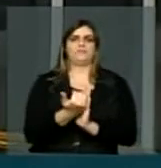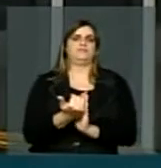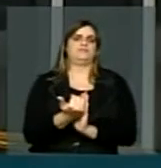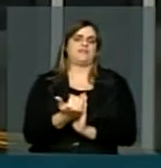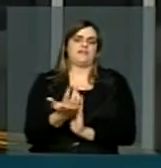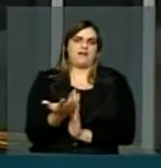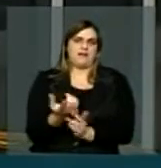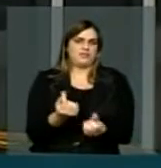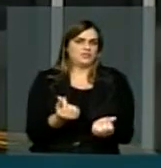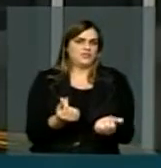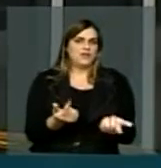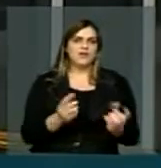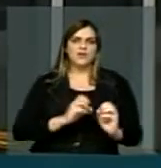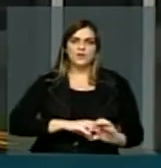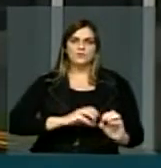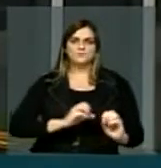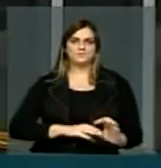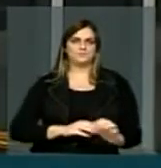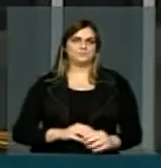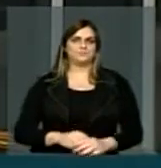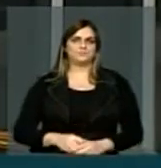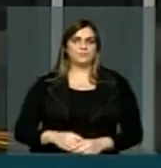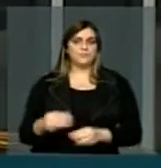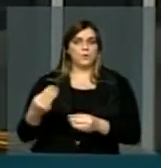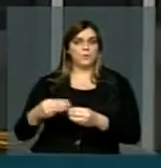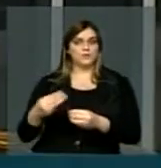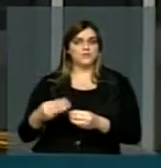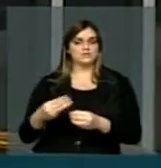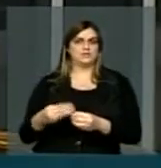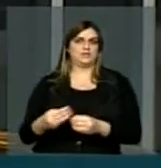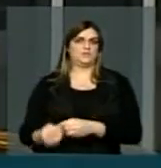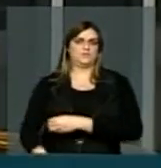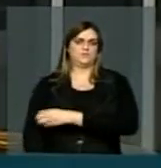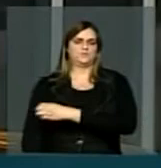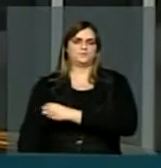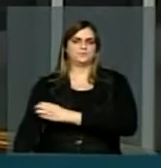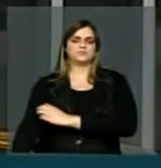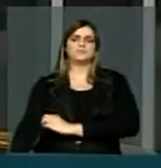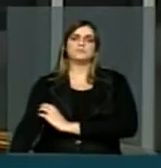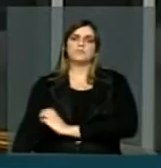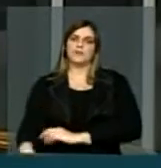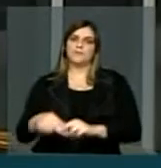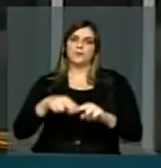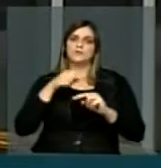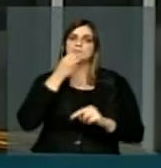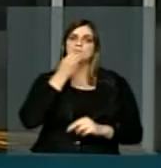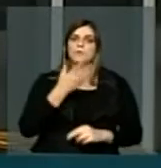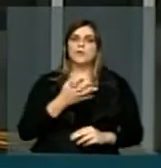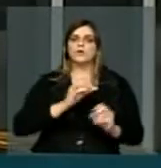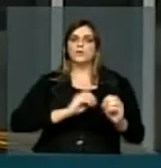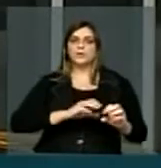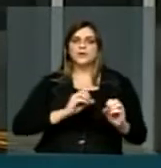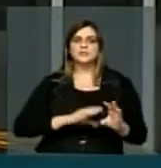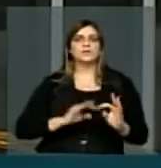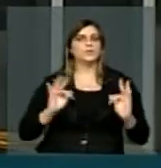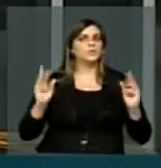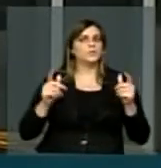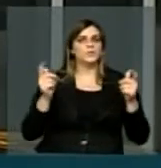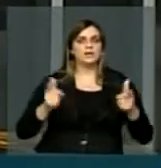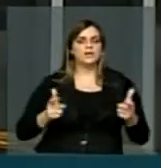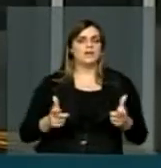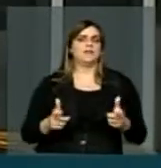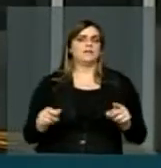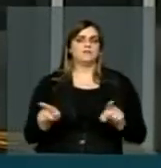de recursos do orçamento municipal. Nós estamos também contemplando a educação, sem deixar de